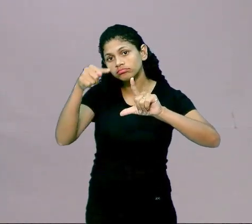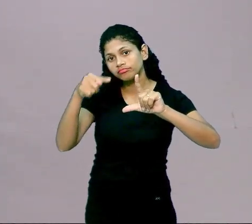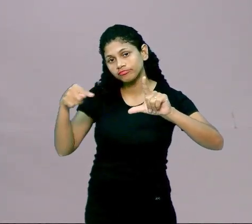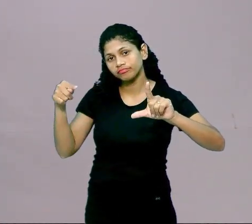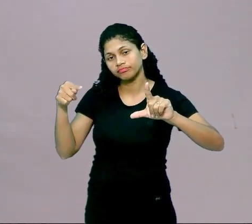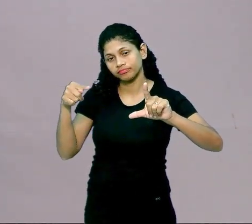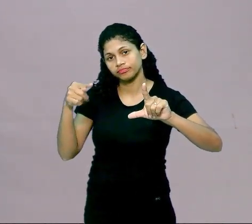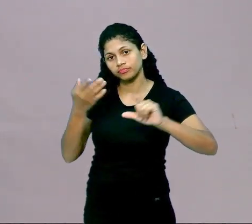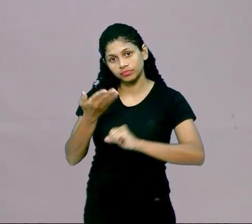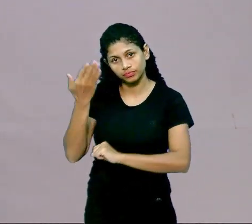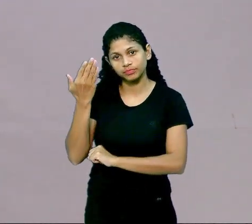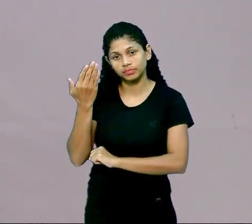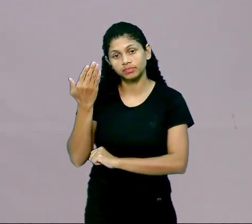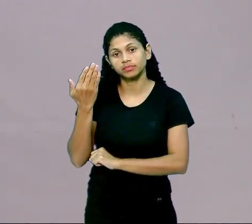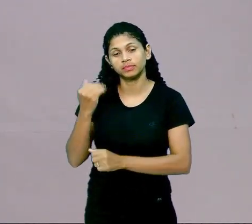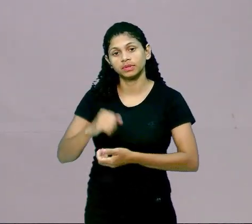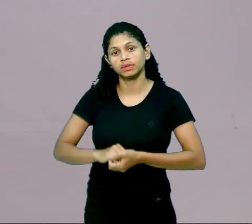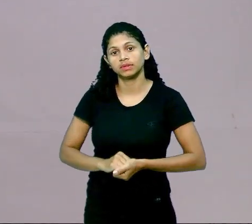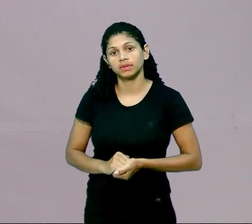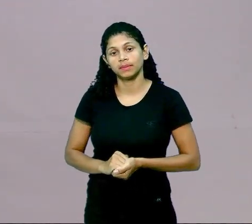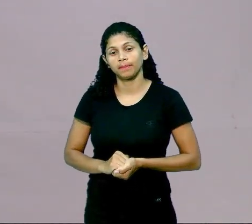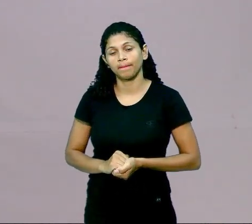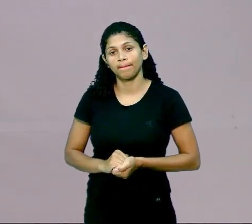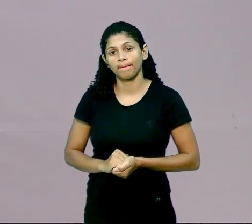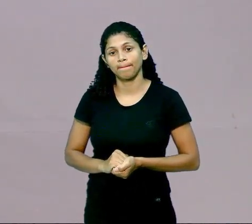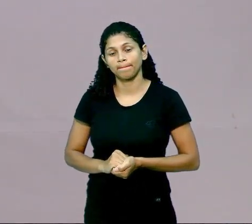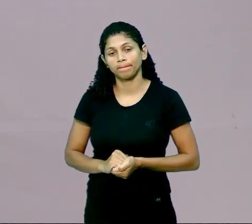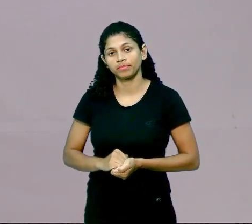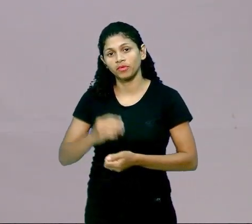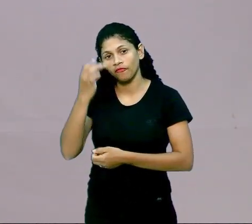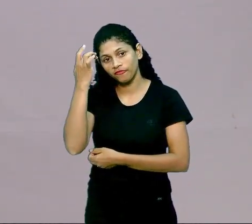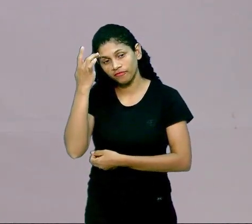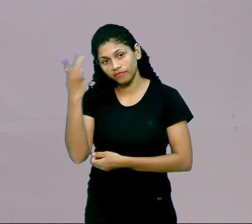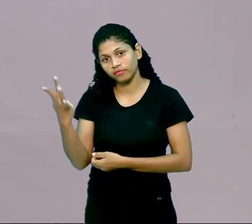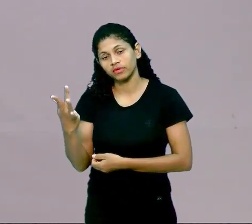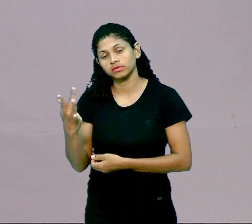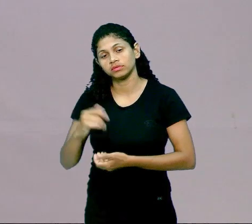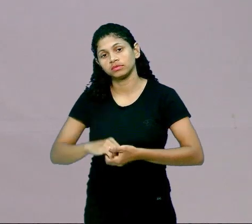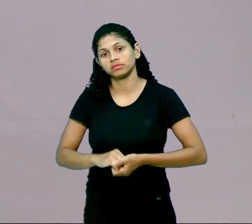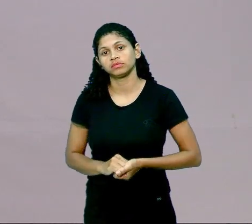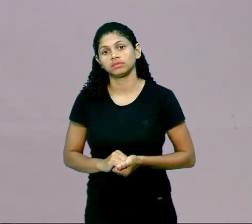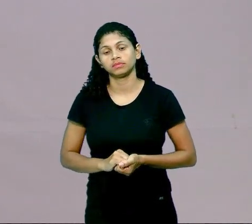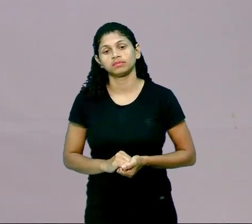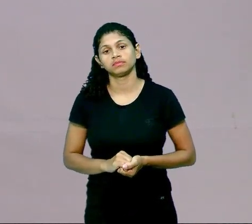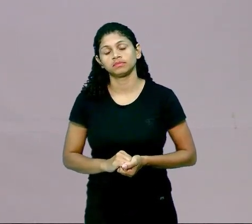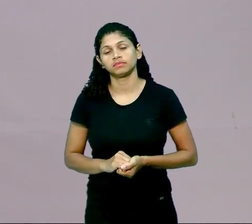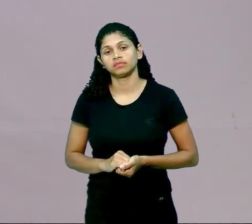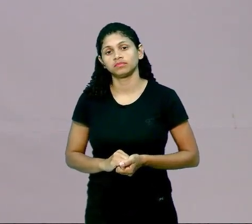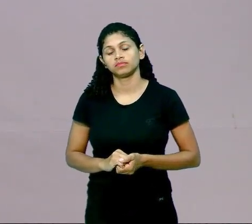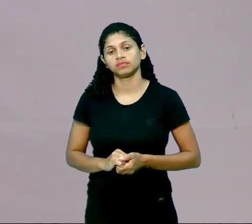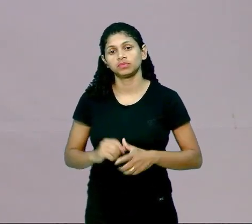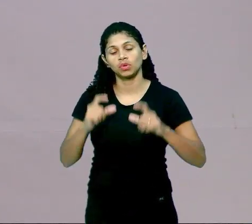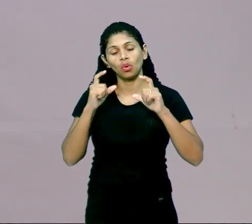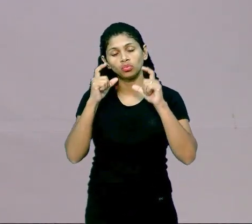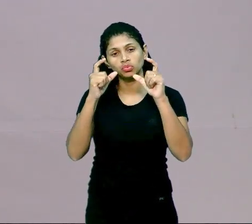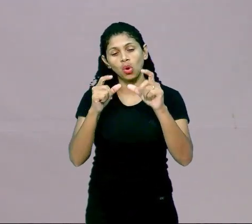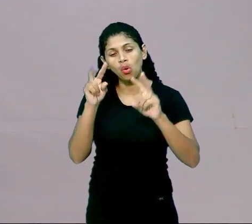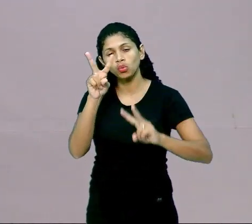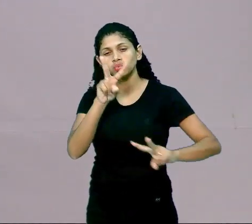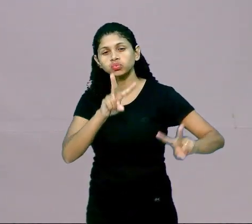pouco. E pelos gráficos, pessoal, é fácil, tudo bem? Olhando assim visualmente,